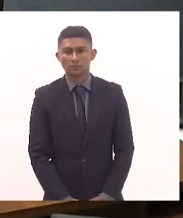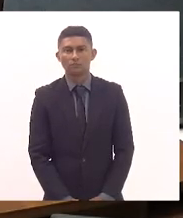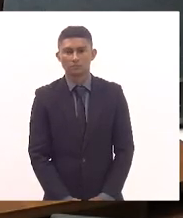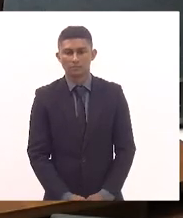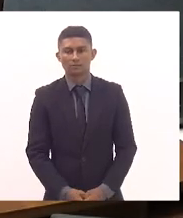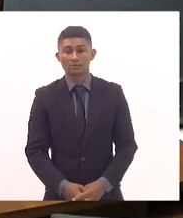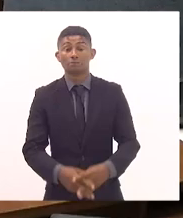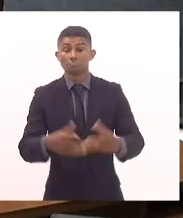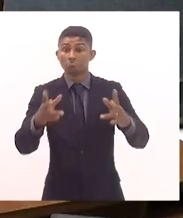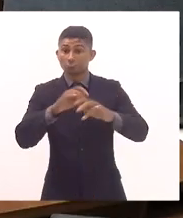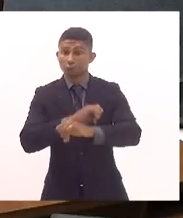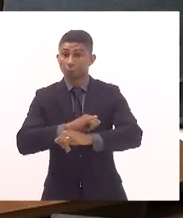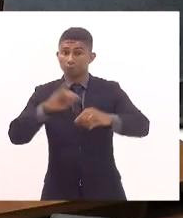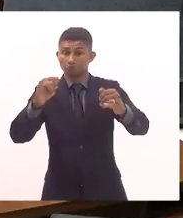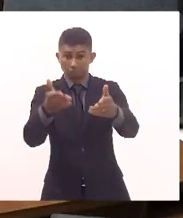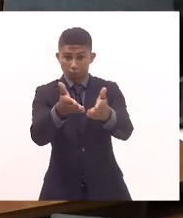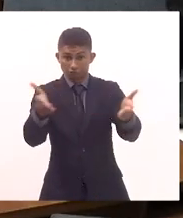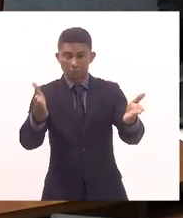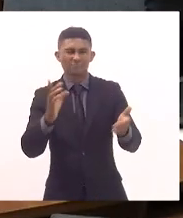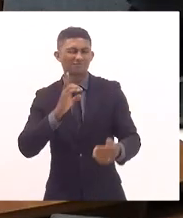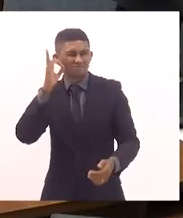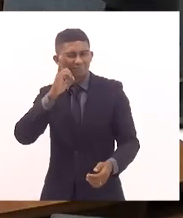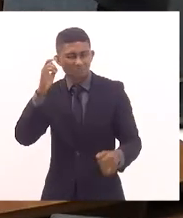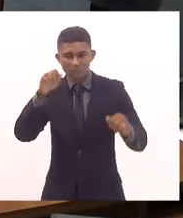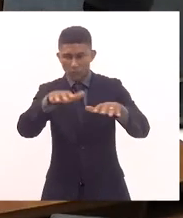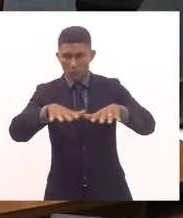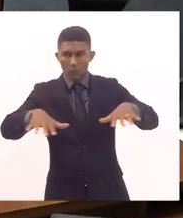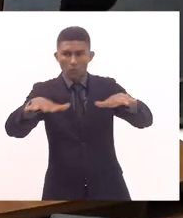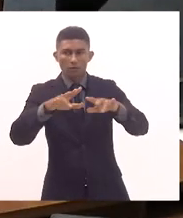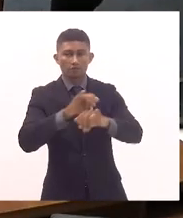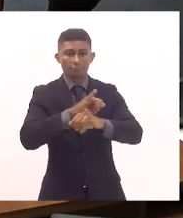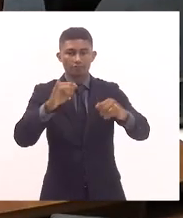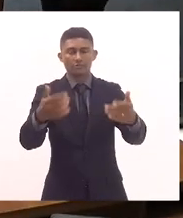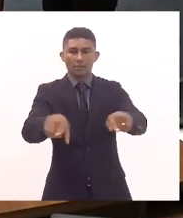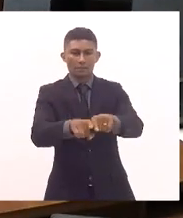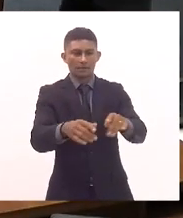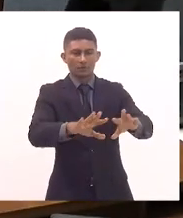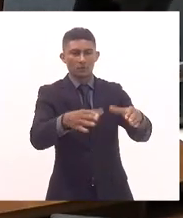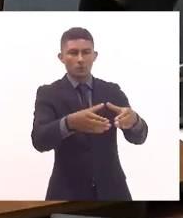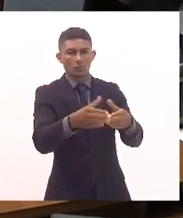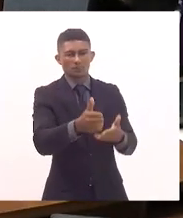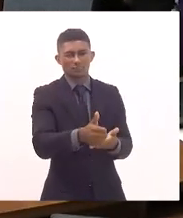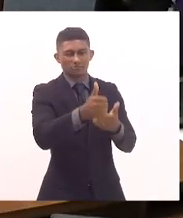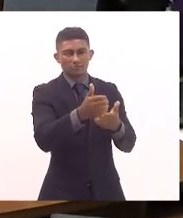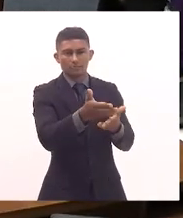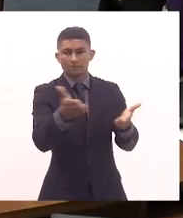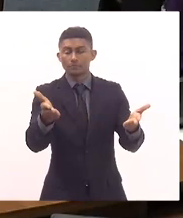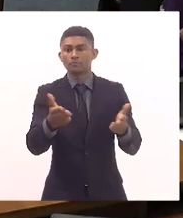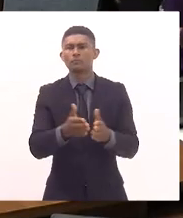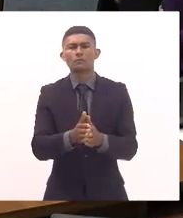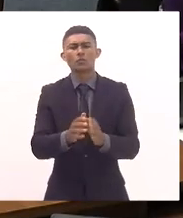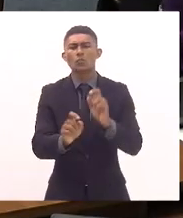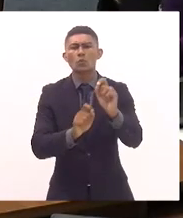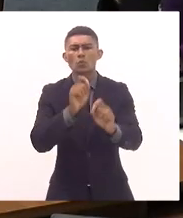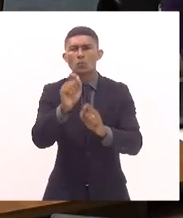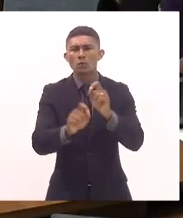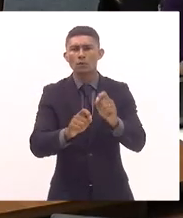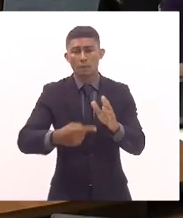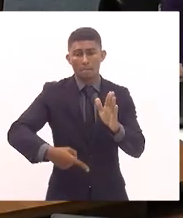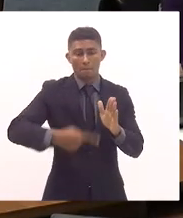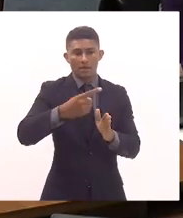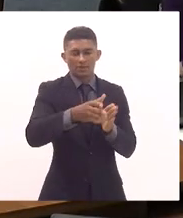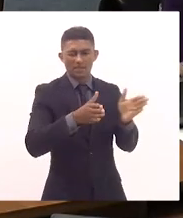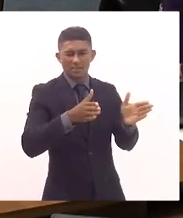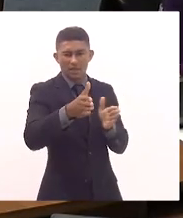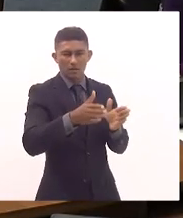Quero chamar a atenção dos senhores parlamentares, deputadas e deputados e assessoria. Eu vou encerrar a primeira sessão,